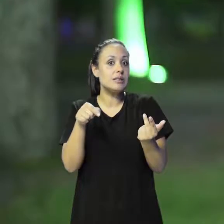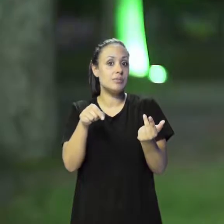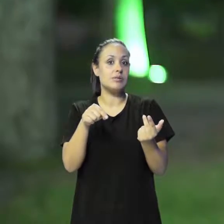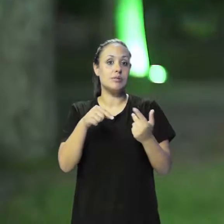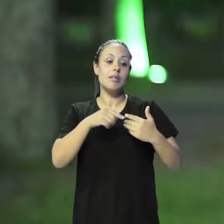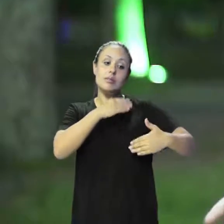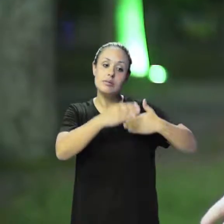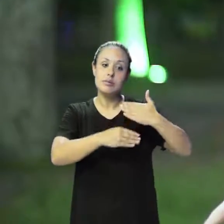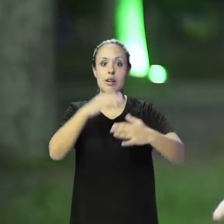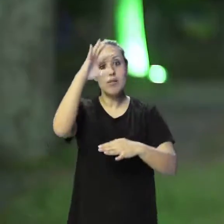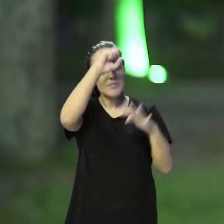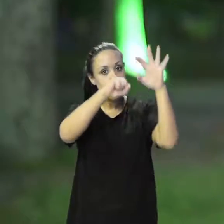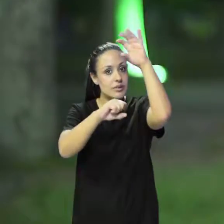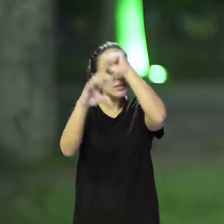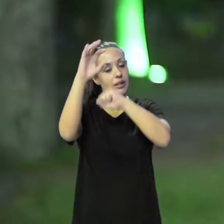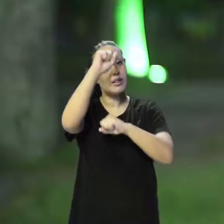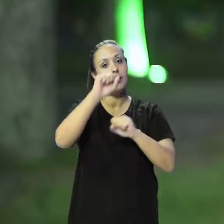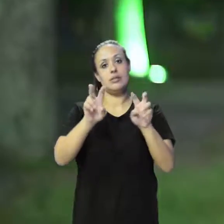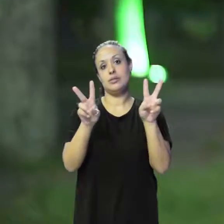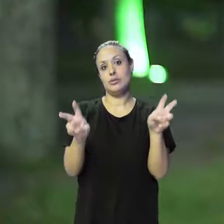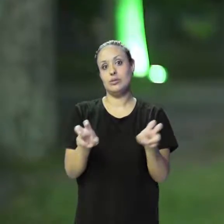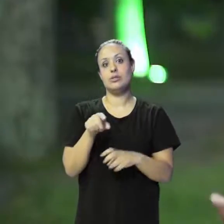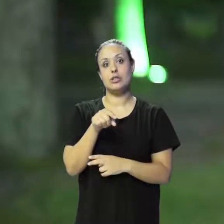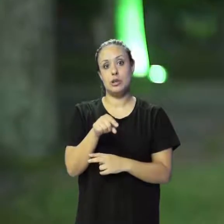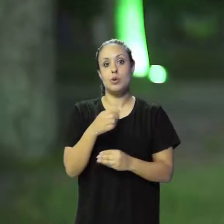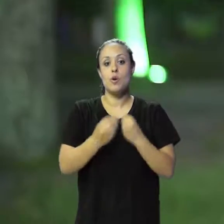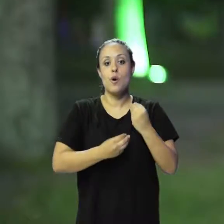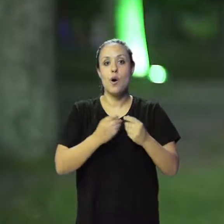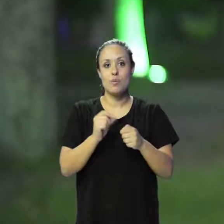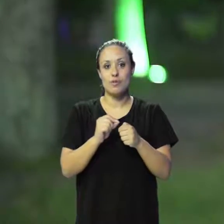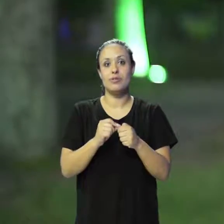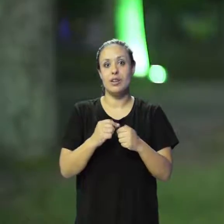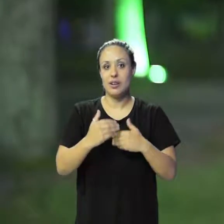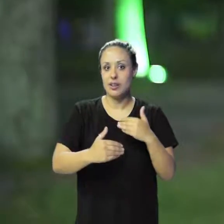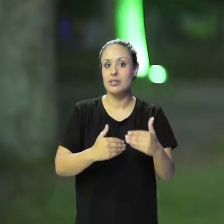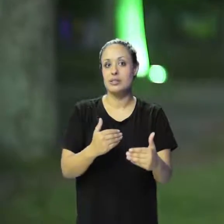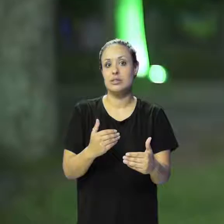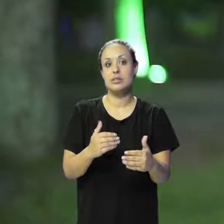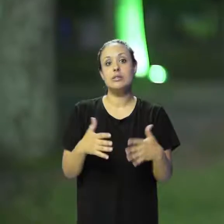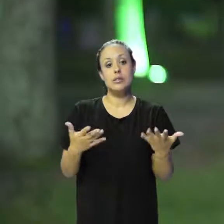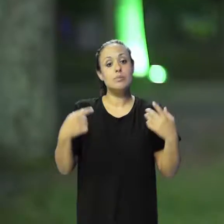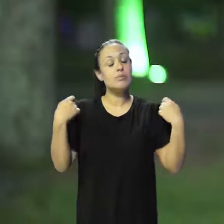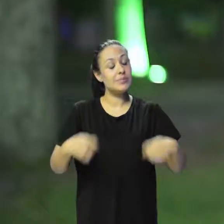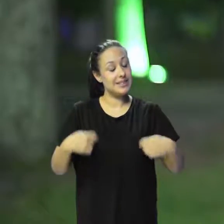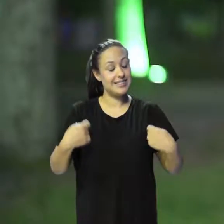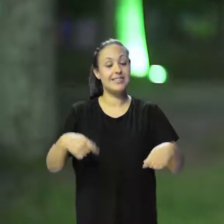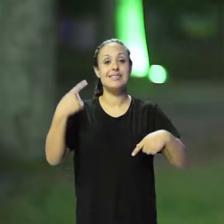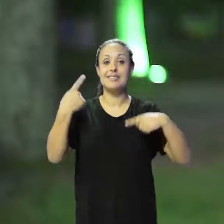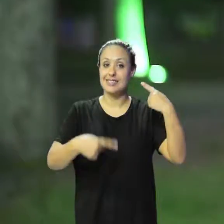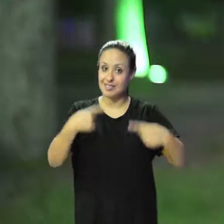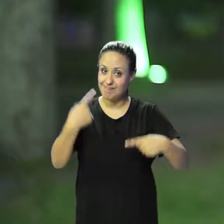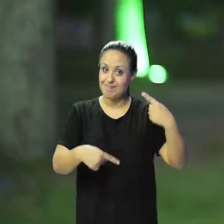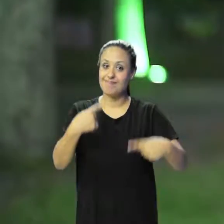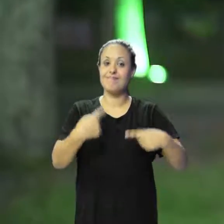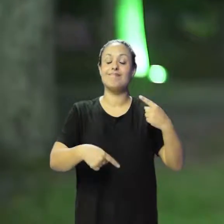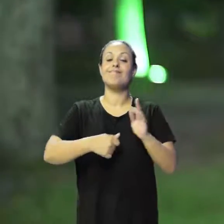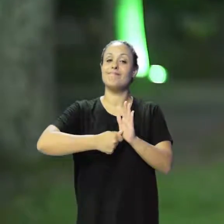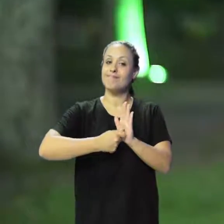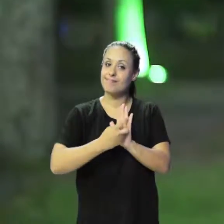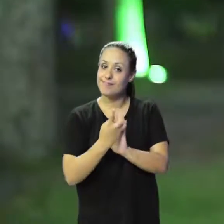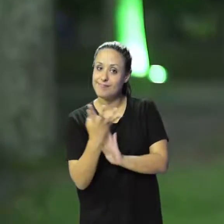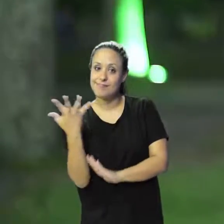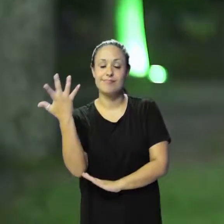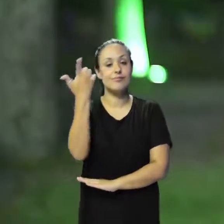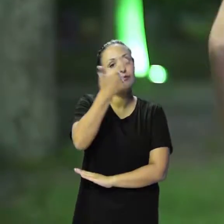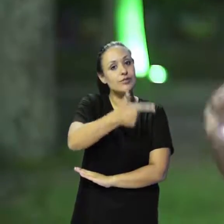os psicólogos e psicólogas ainda estão aprendendo sobre isso. Então a gente precisa